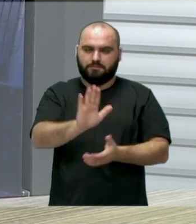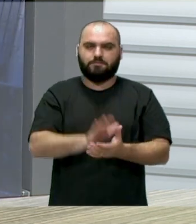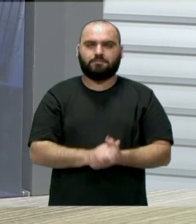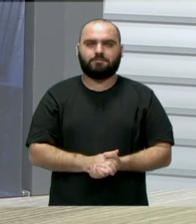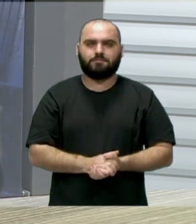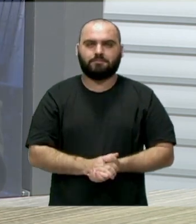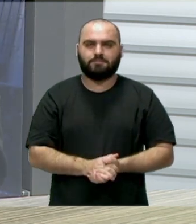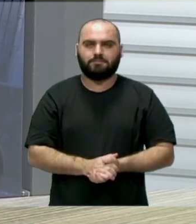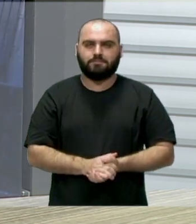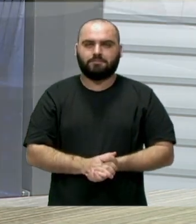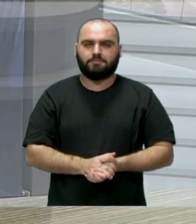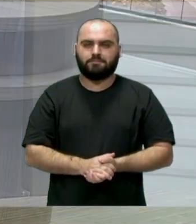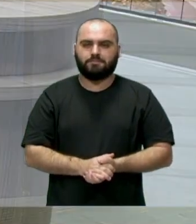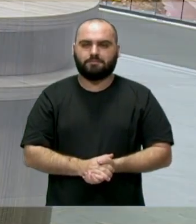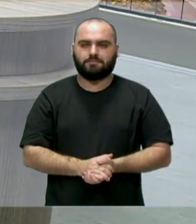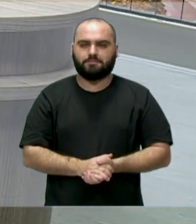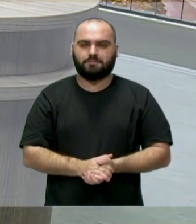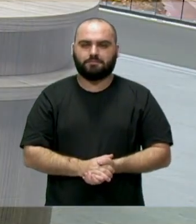já volta.